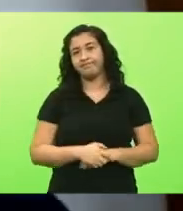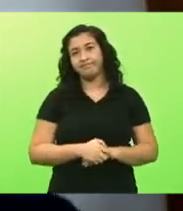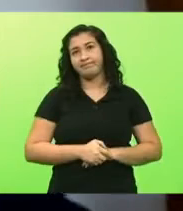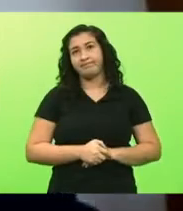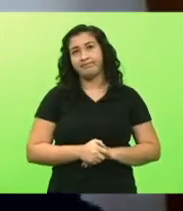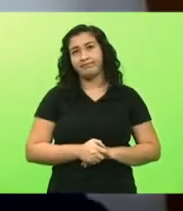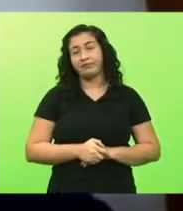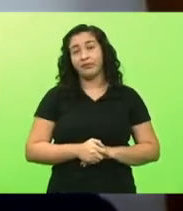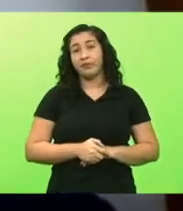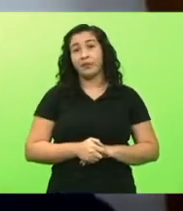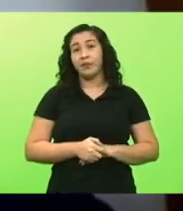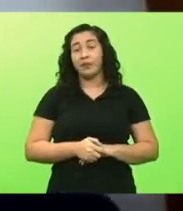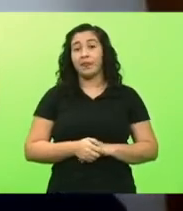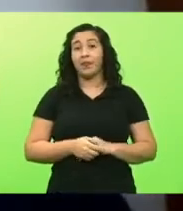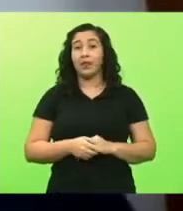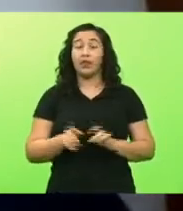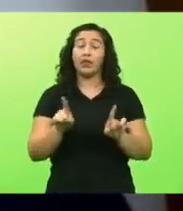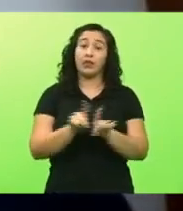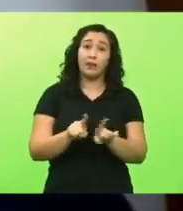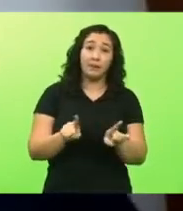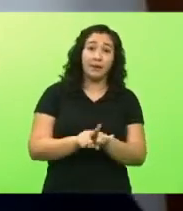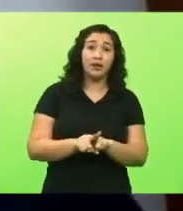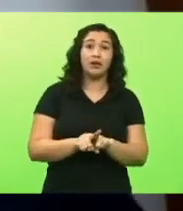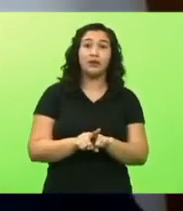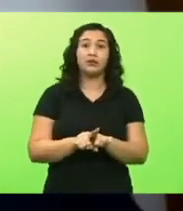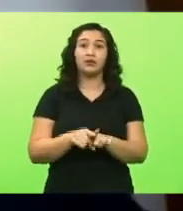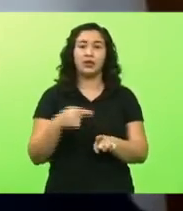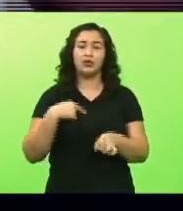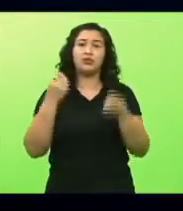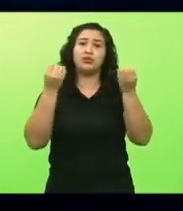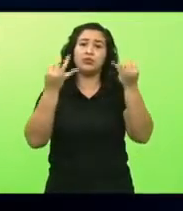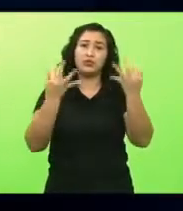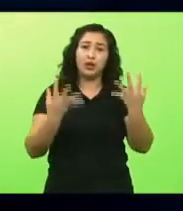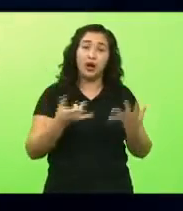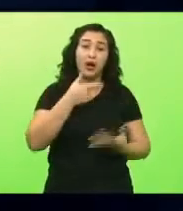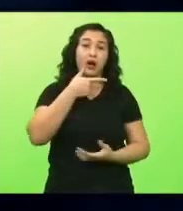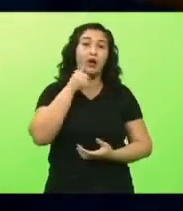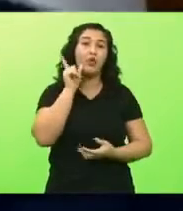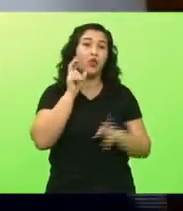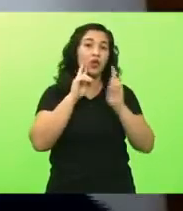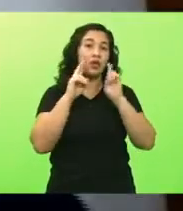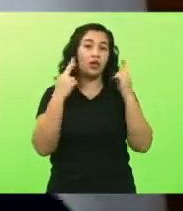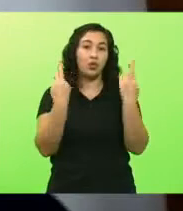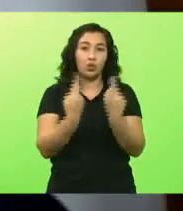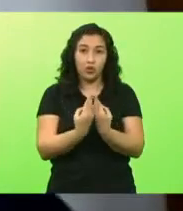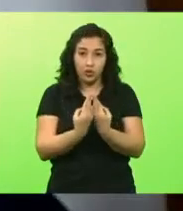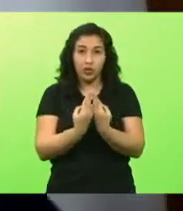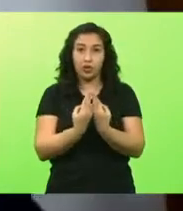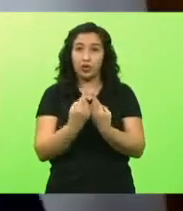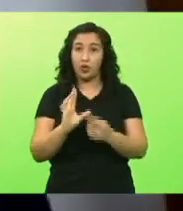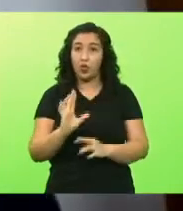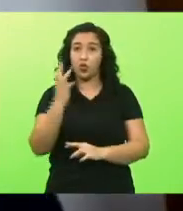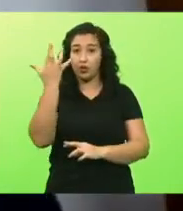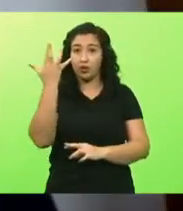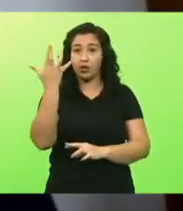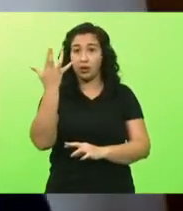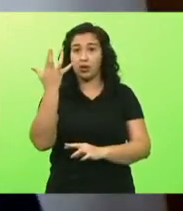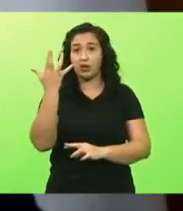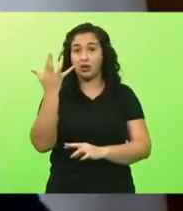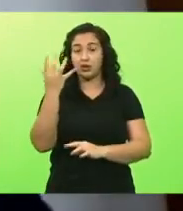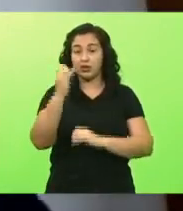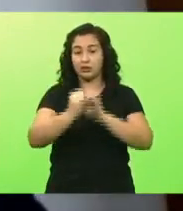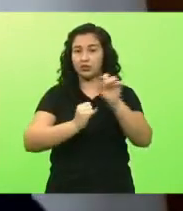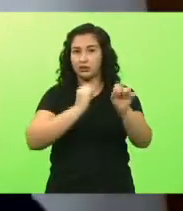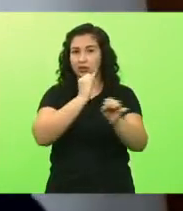Por outro lado, senhoras e senhores, eu tenho a dizer que ontem foi uma reunião, aconteceu uma reunião virtual